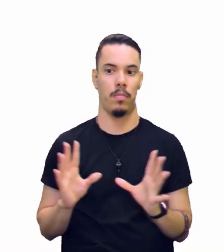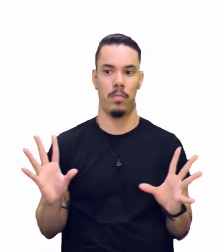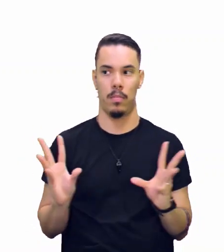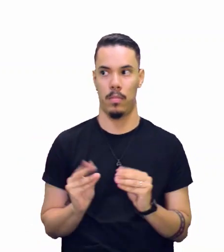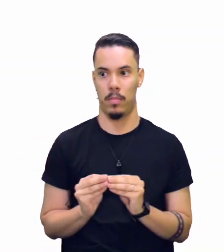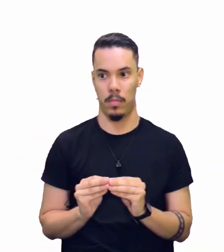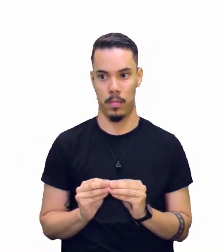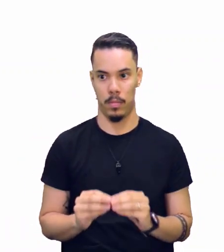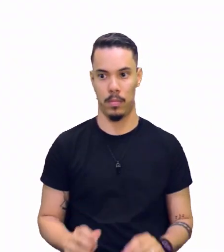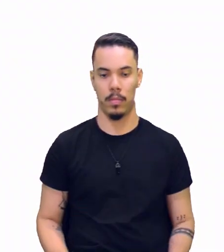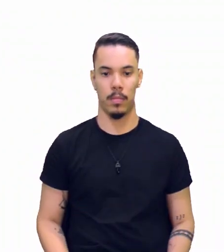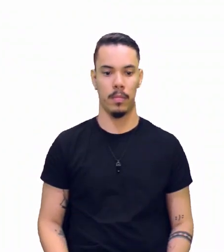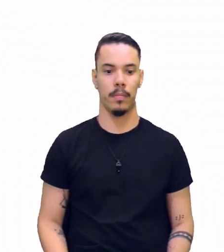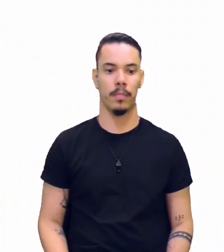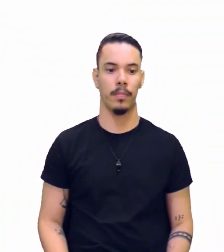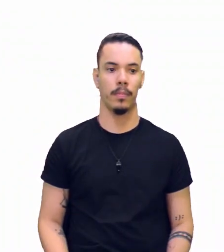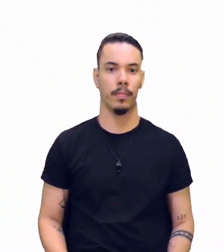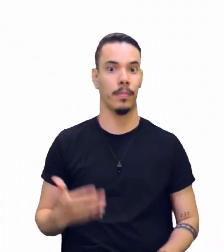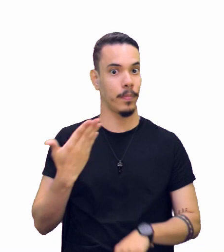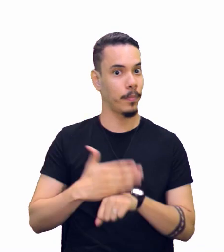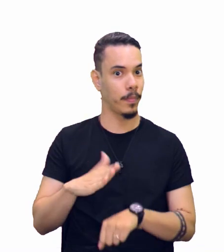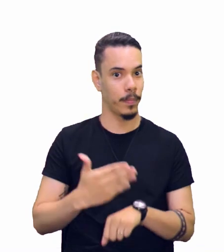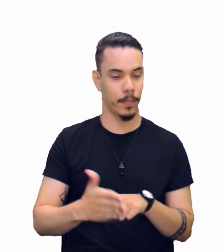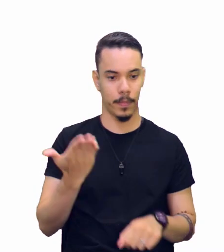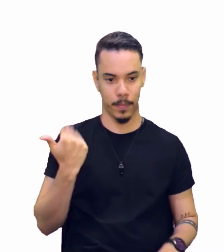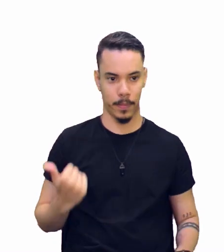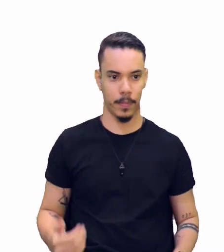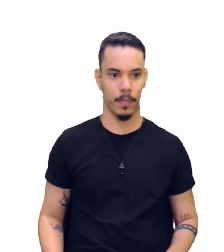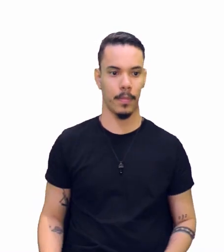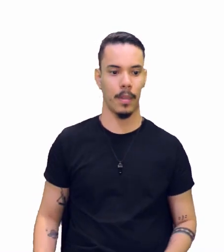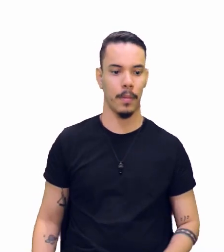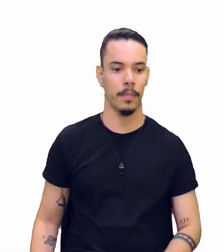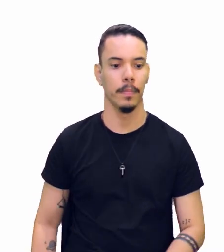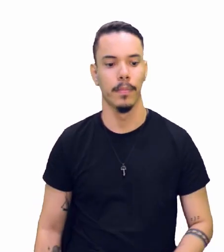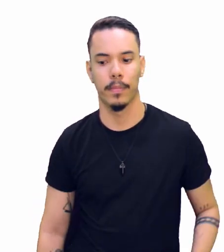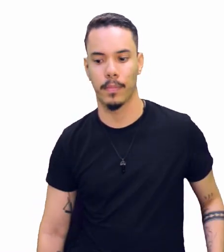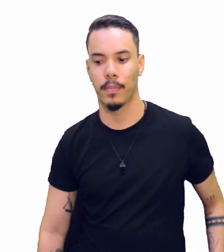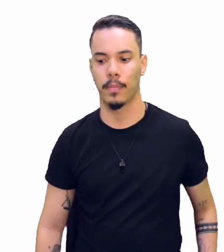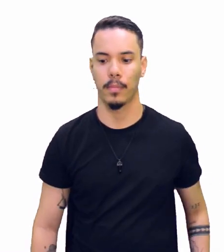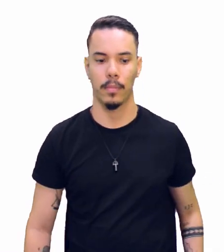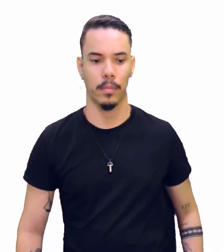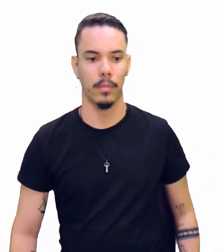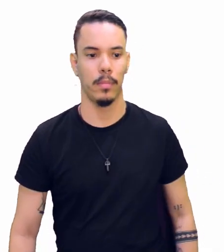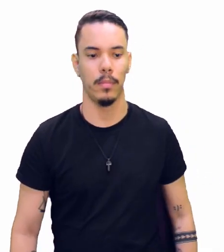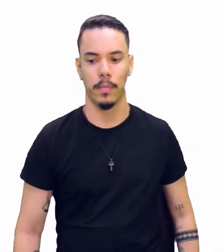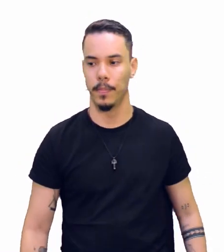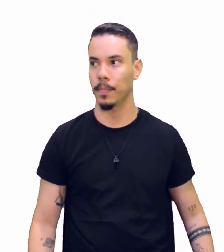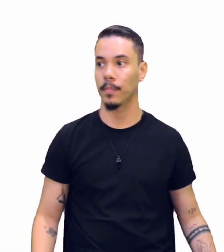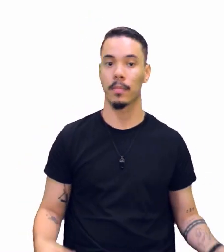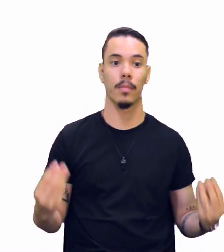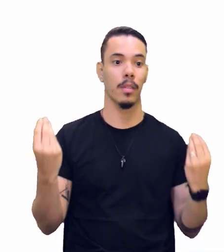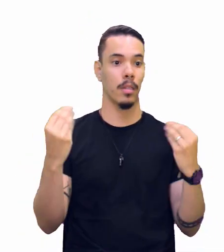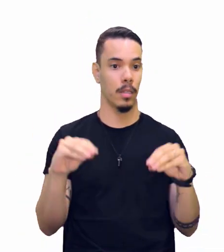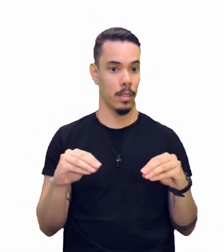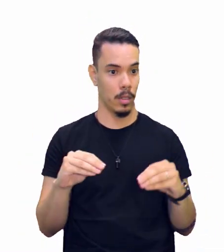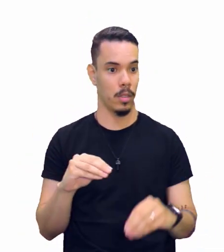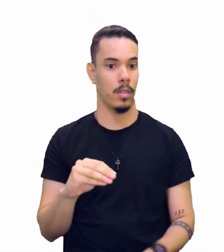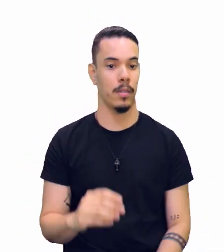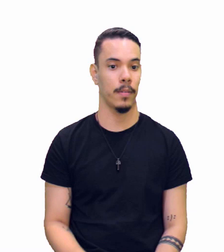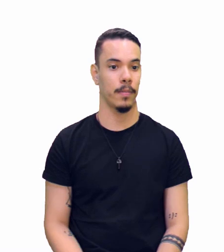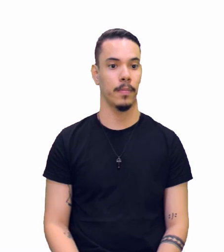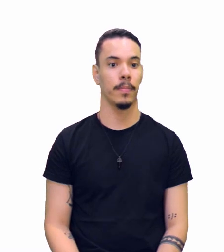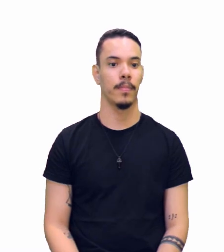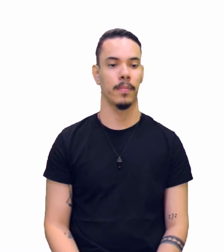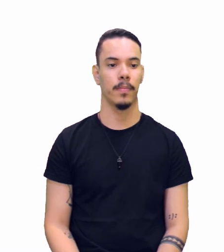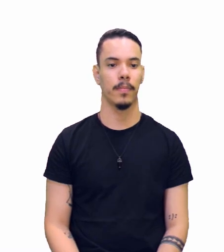isso. Let's practice. Vamos praticar? Olha aí, forme a zero conditional. Eita, bastante coisa. É